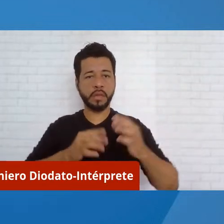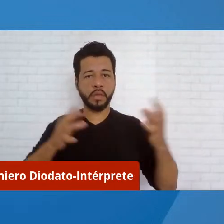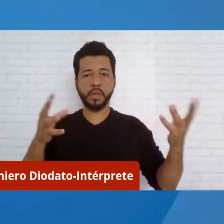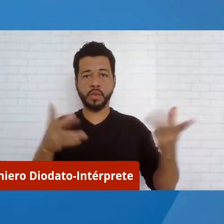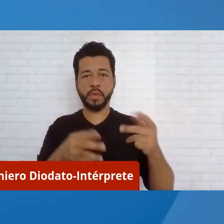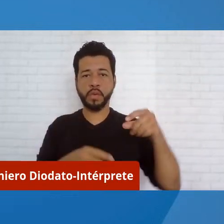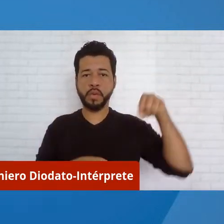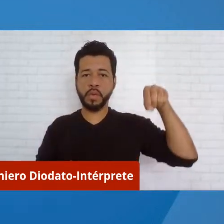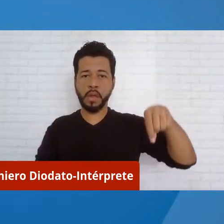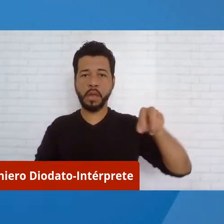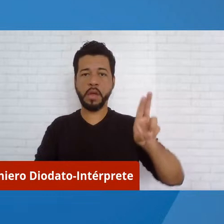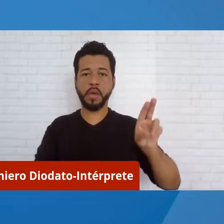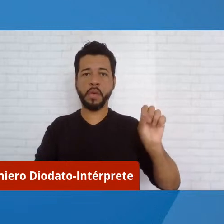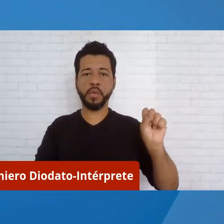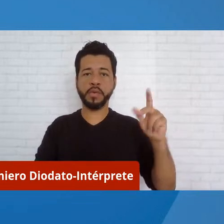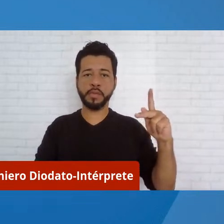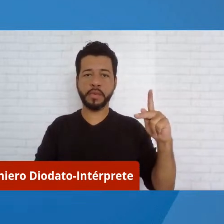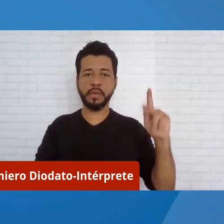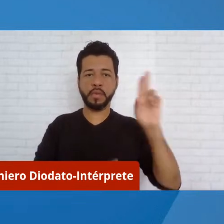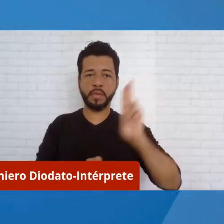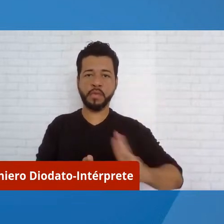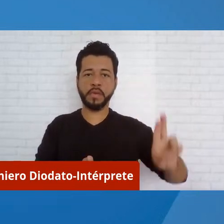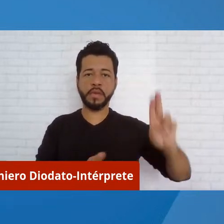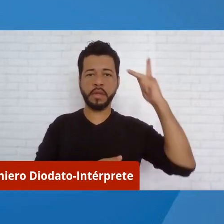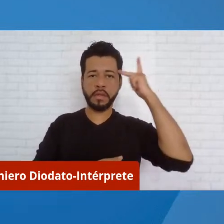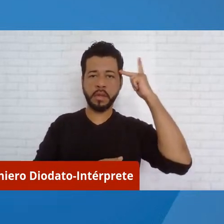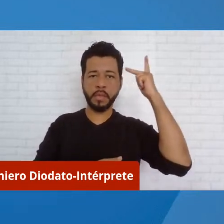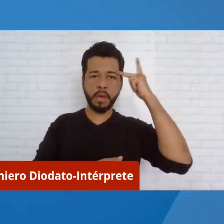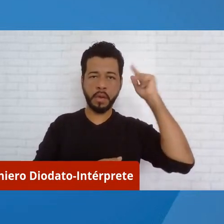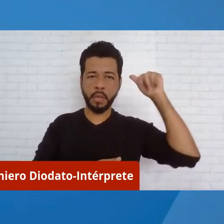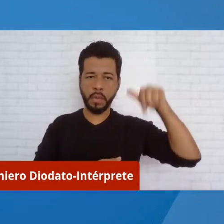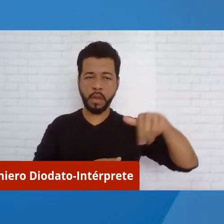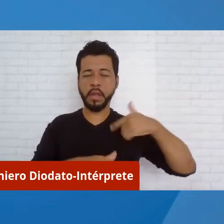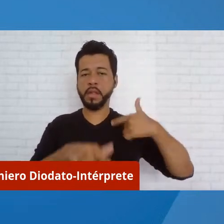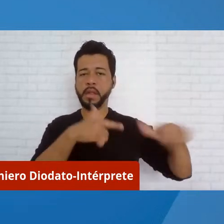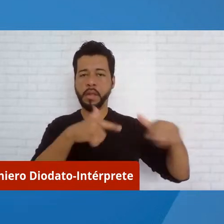USP, Universidade de São Paulo, onde ele atuou por muito tempo,